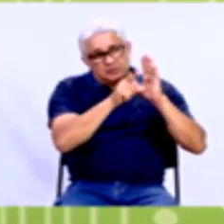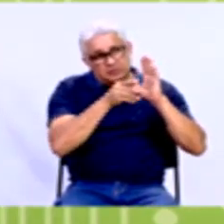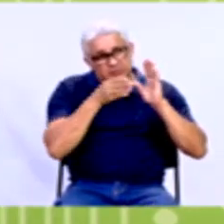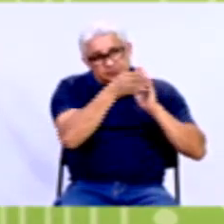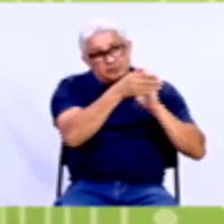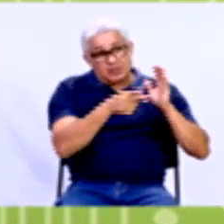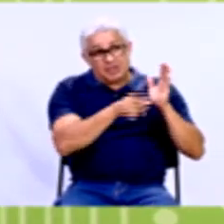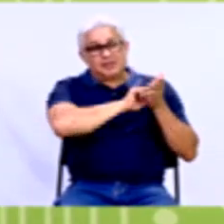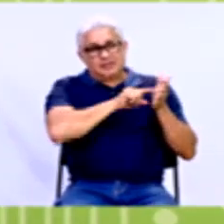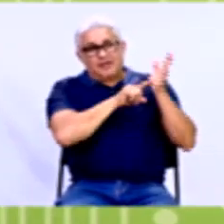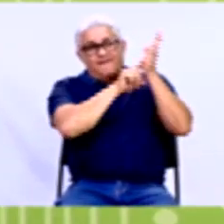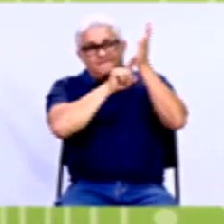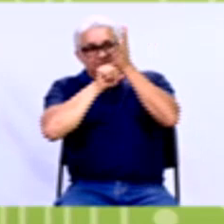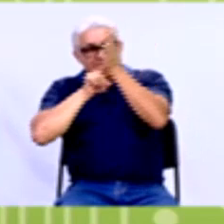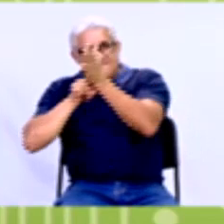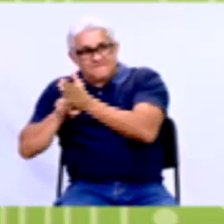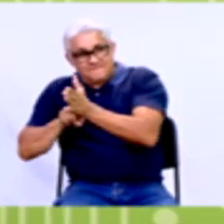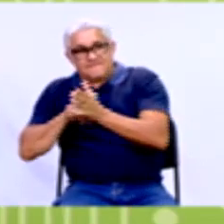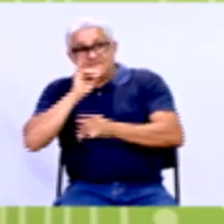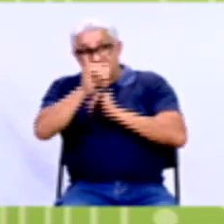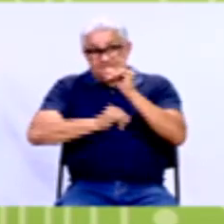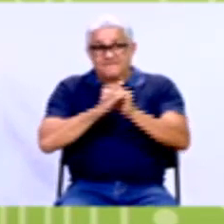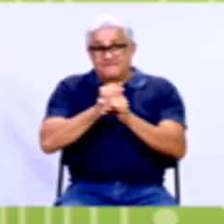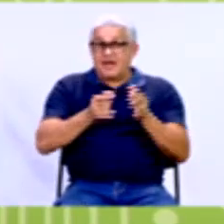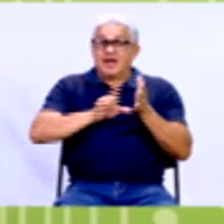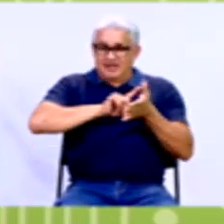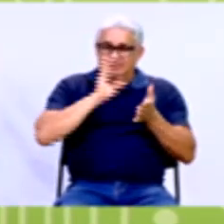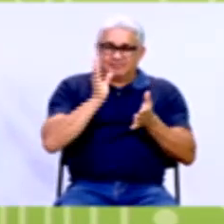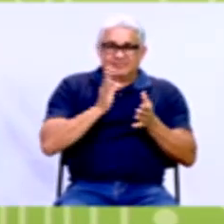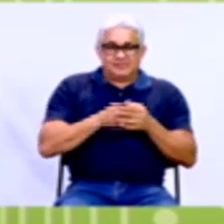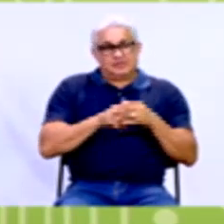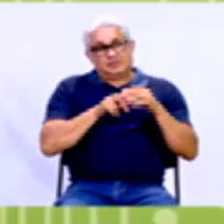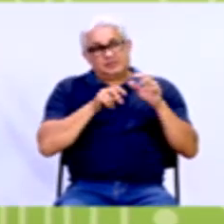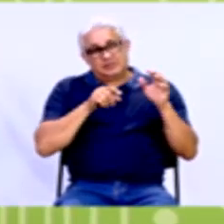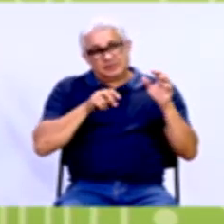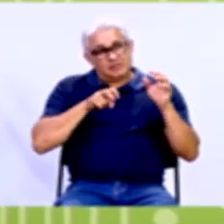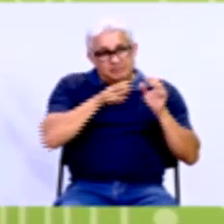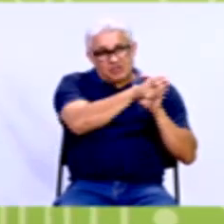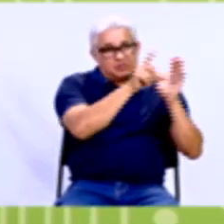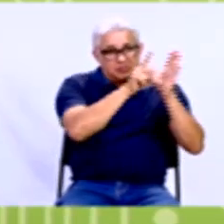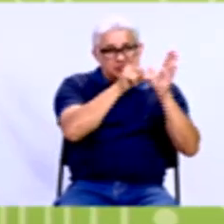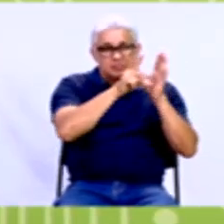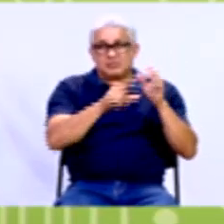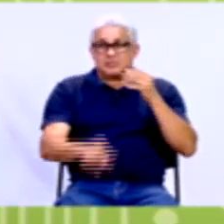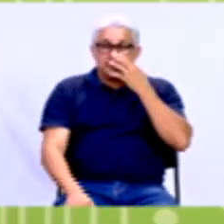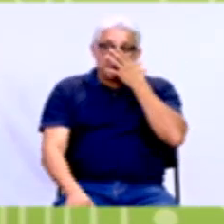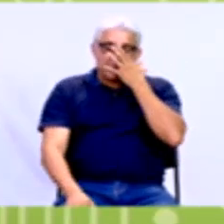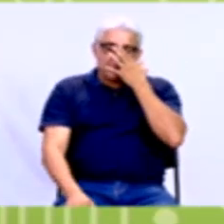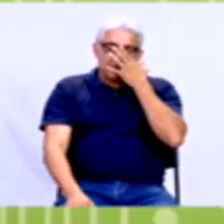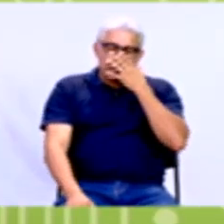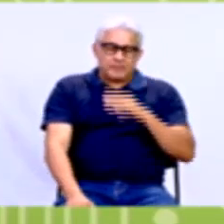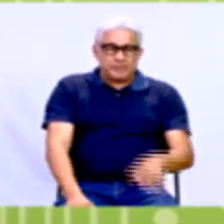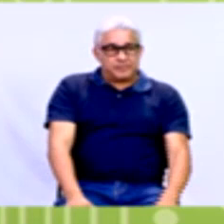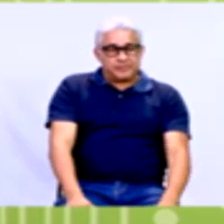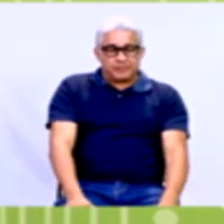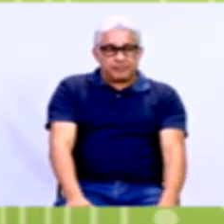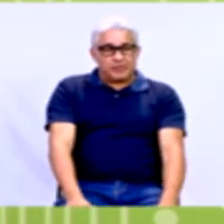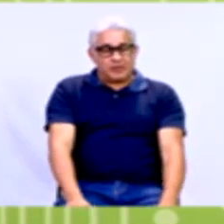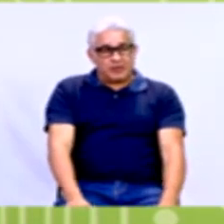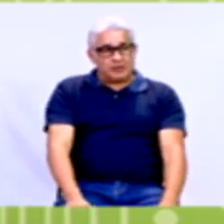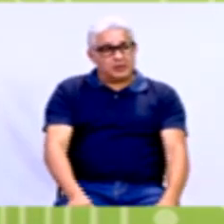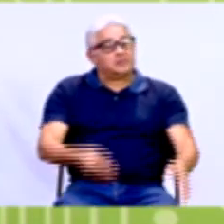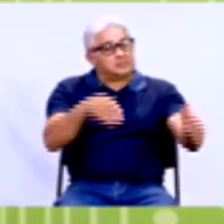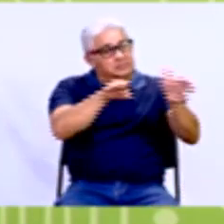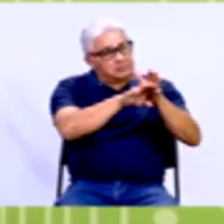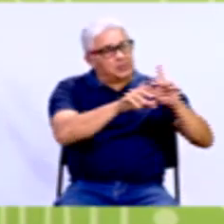feito pesquisa de preços da televisão na internet antes, né? E eu fui até uma determinada loja e cheguei